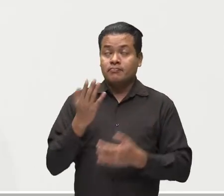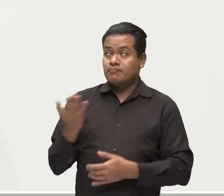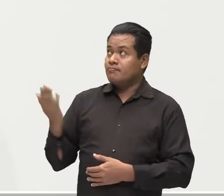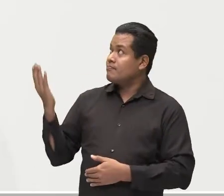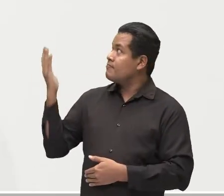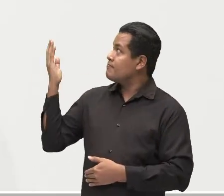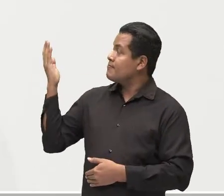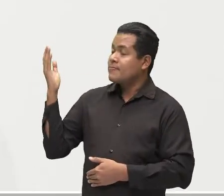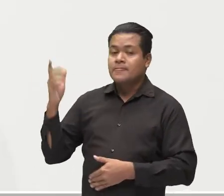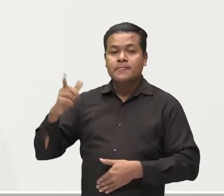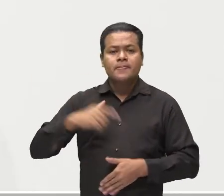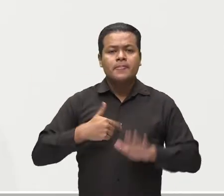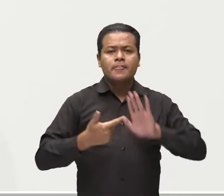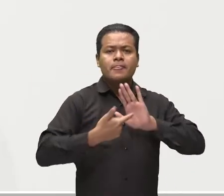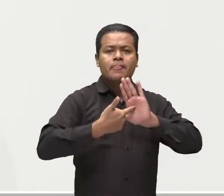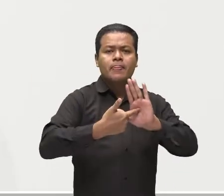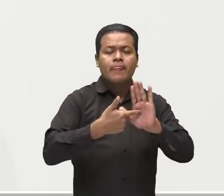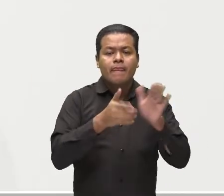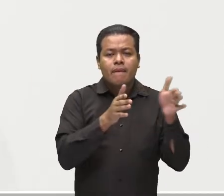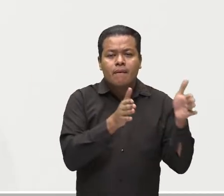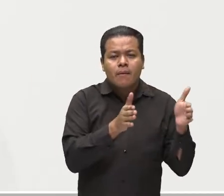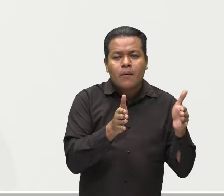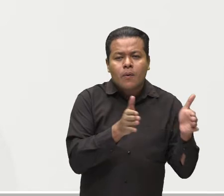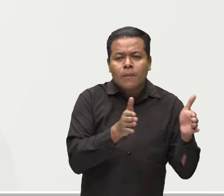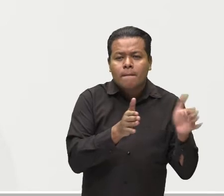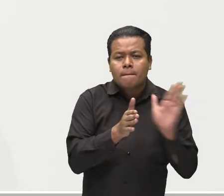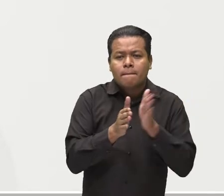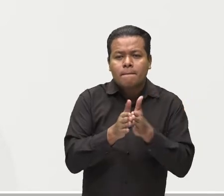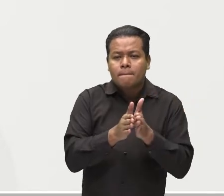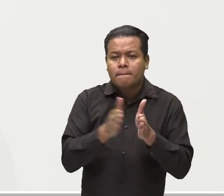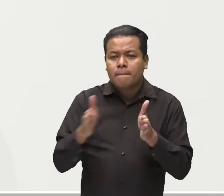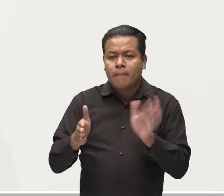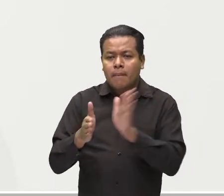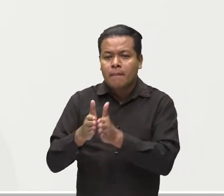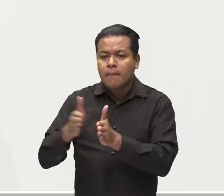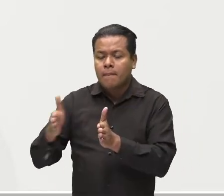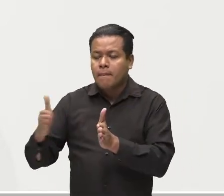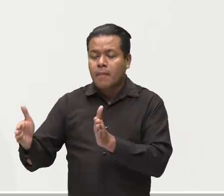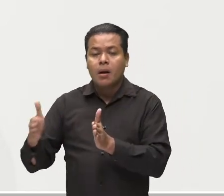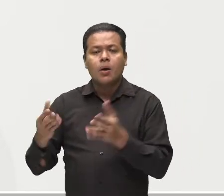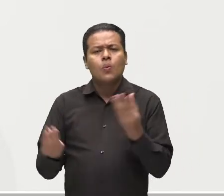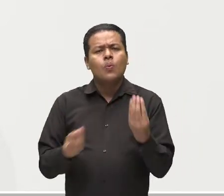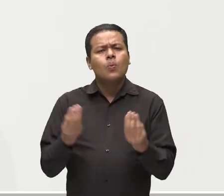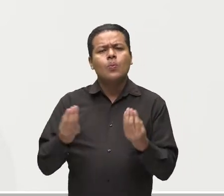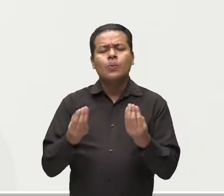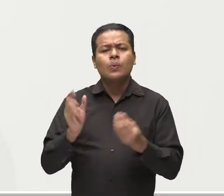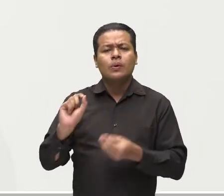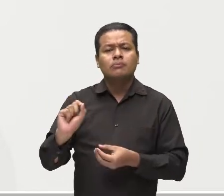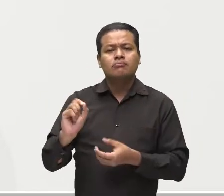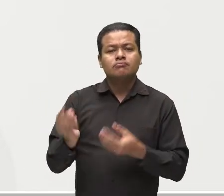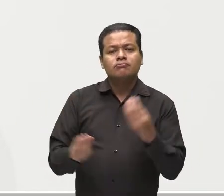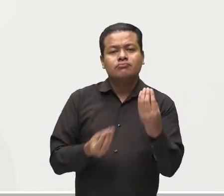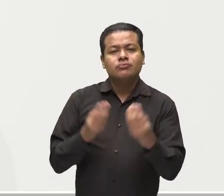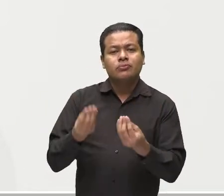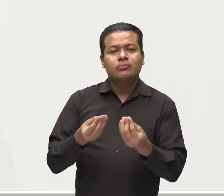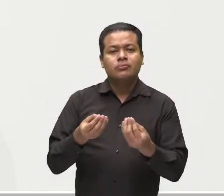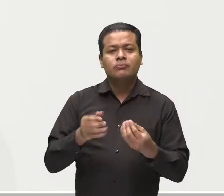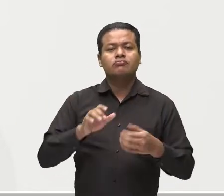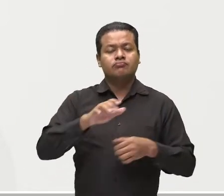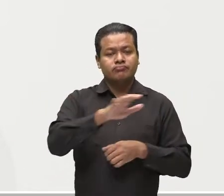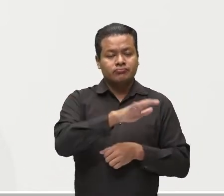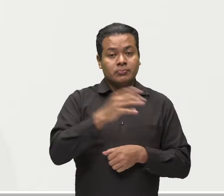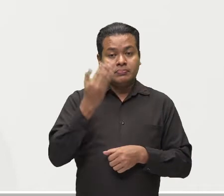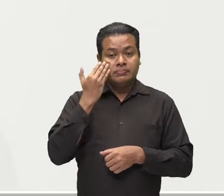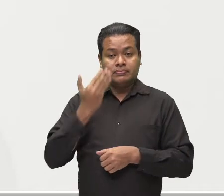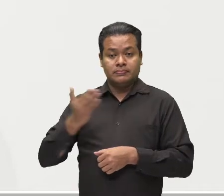que mostra aquele período, né, do que era território palestino e o que foi se tornando a área de Israel. A gente